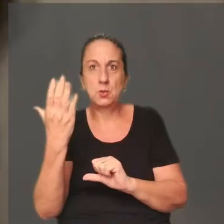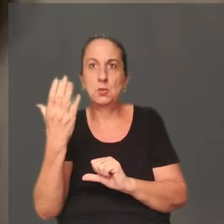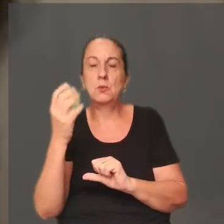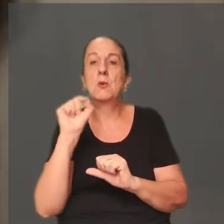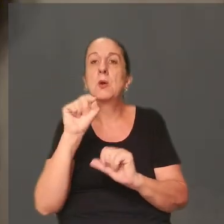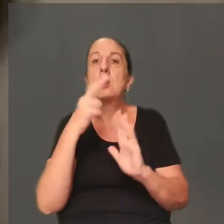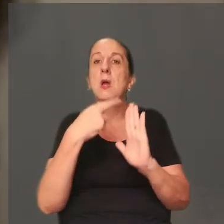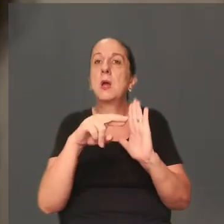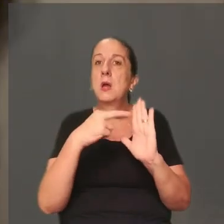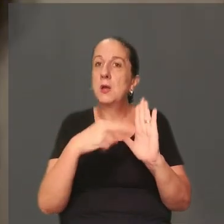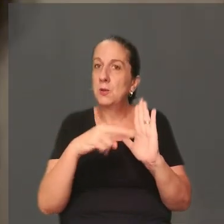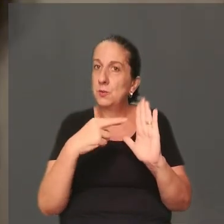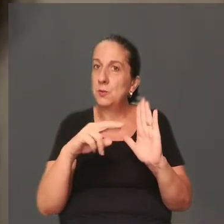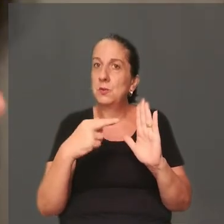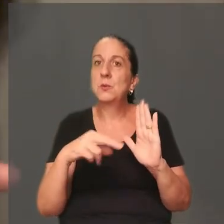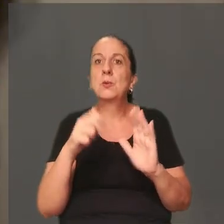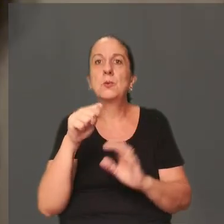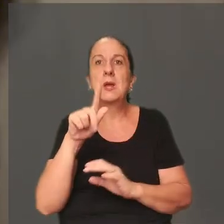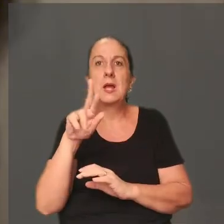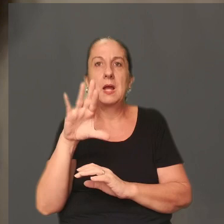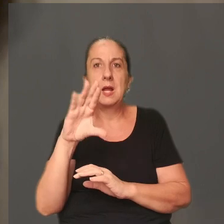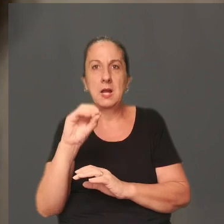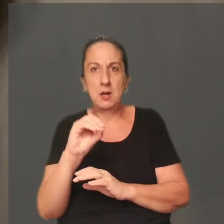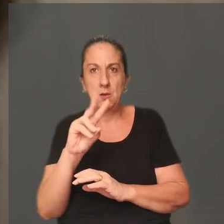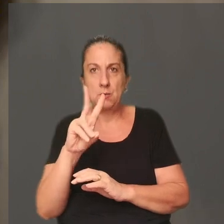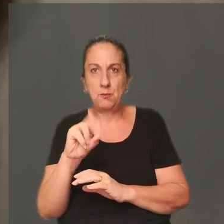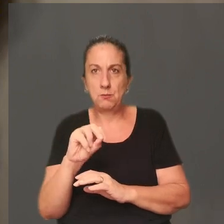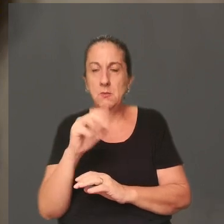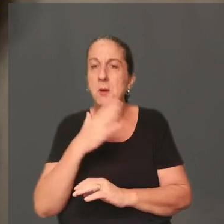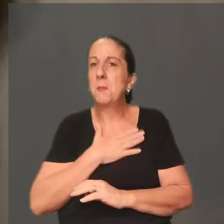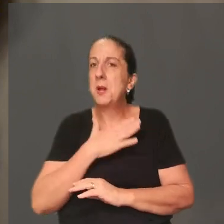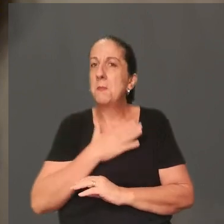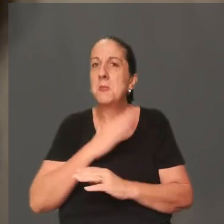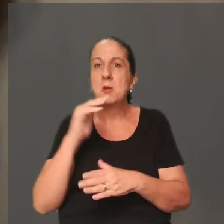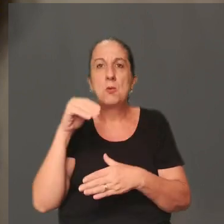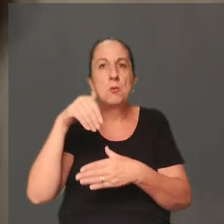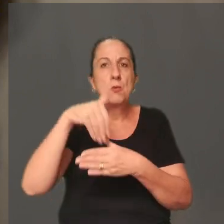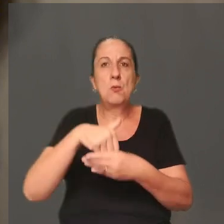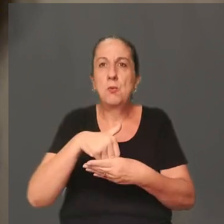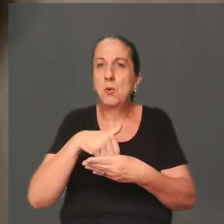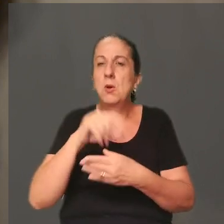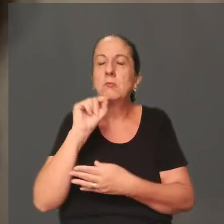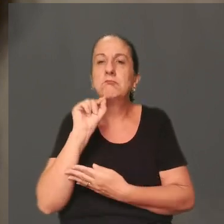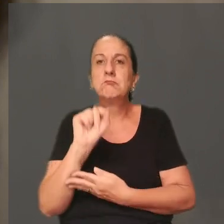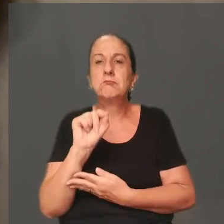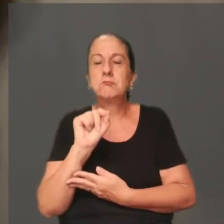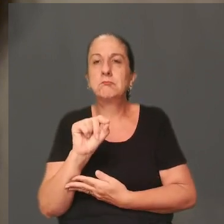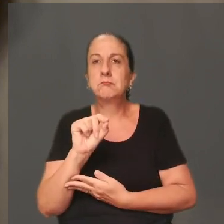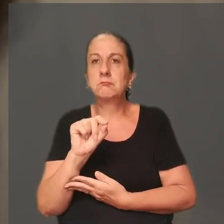decisão monocrática do relator no agravo de instrumento. Esse, para mim, foi um voto